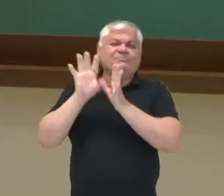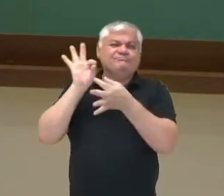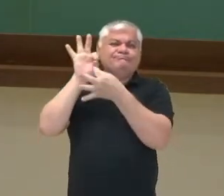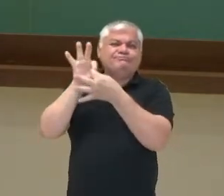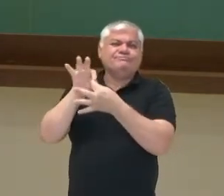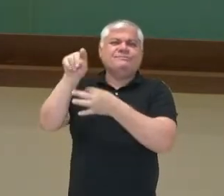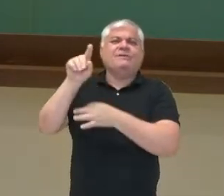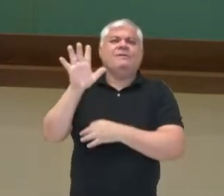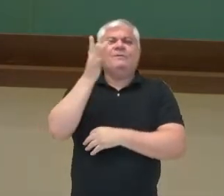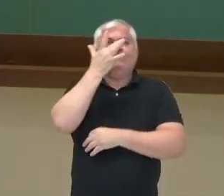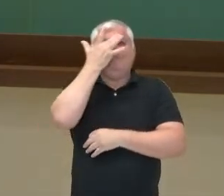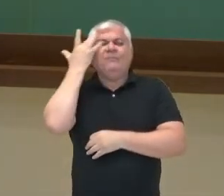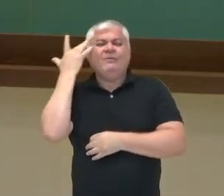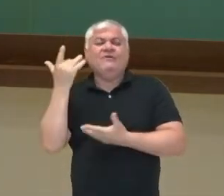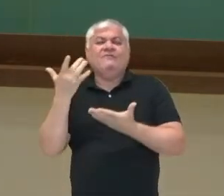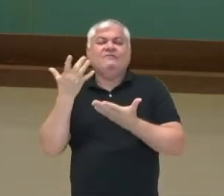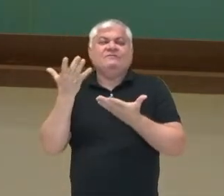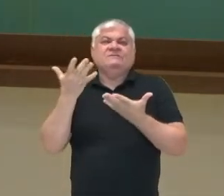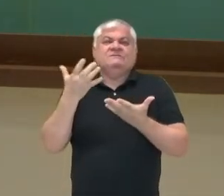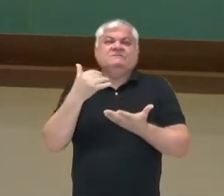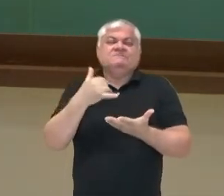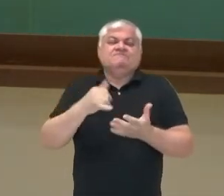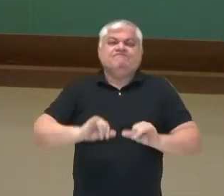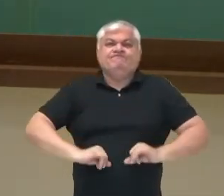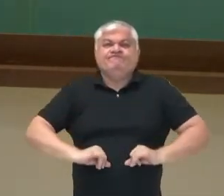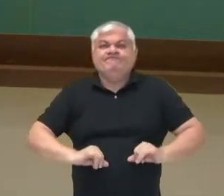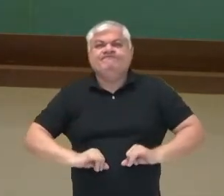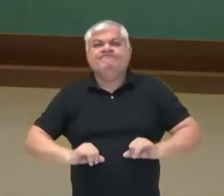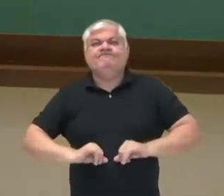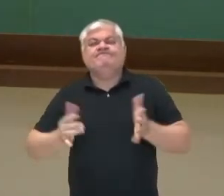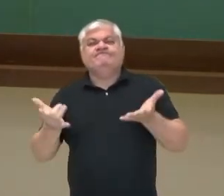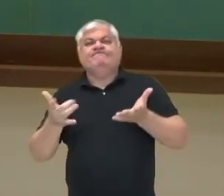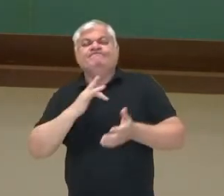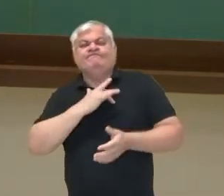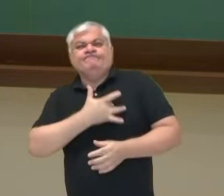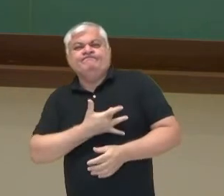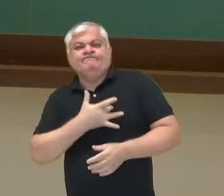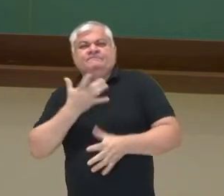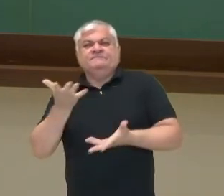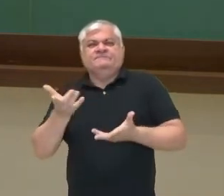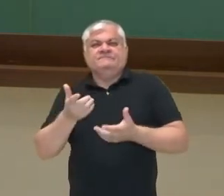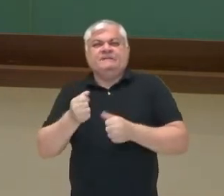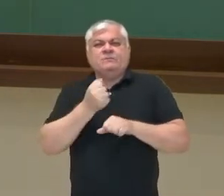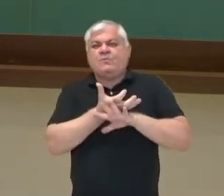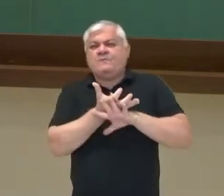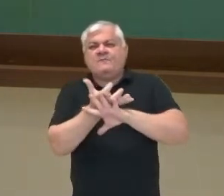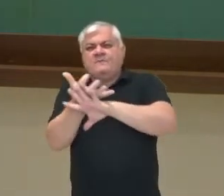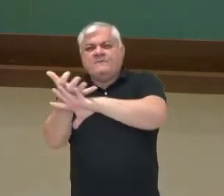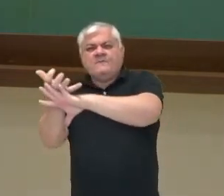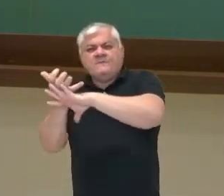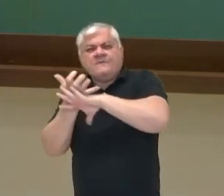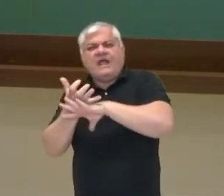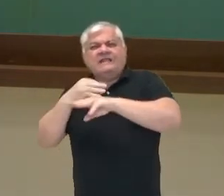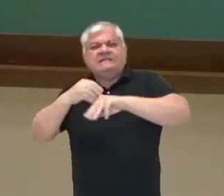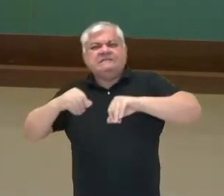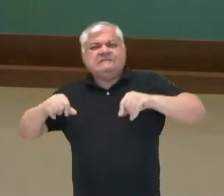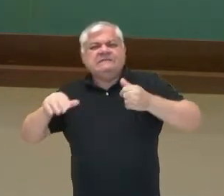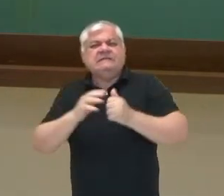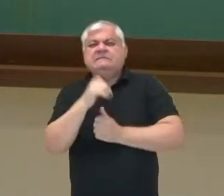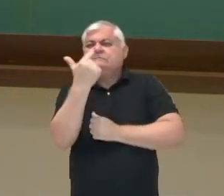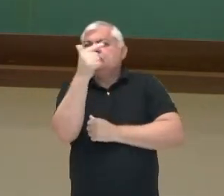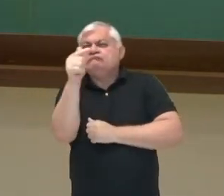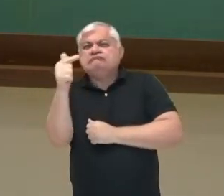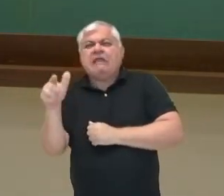muito carente, de um povo muito sofrido, batalhador, né? O sertão ali, né, em que não